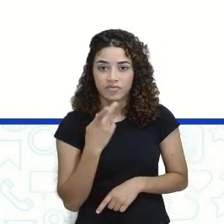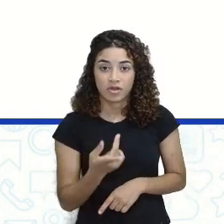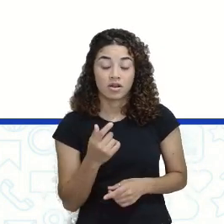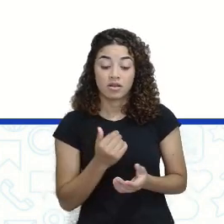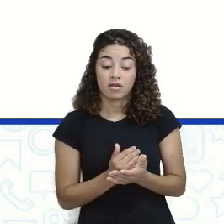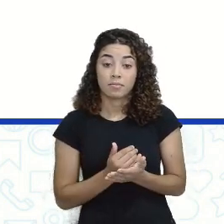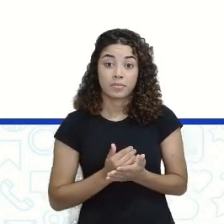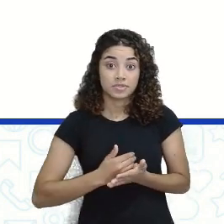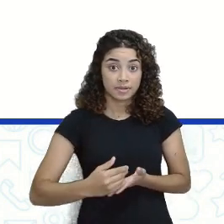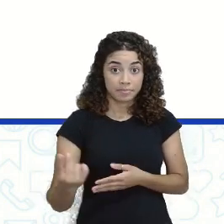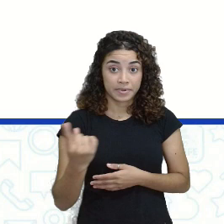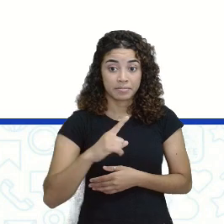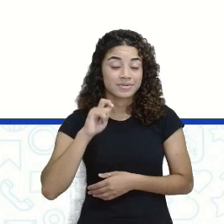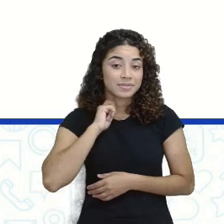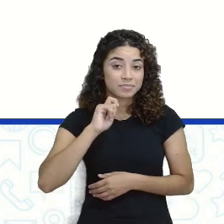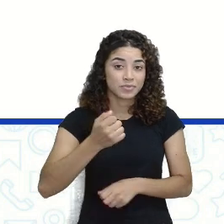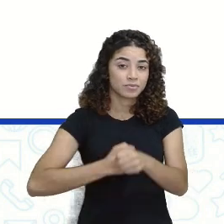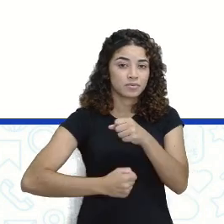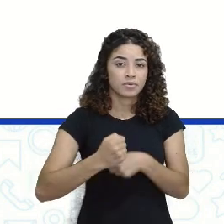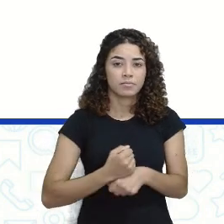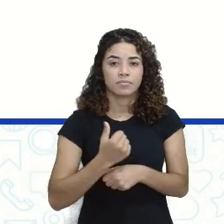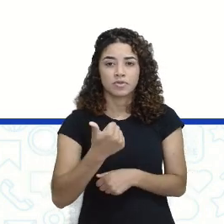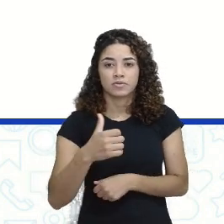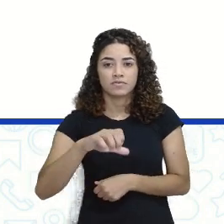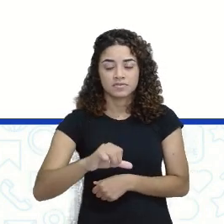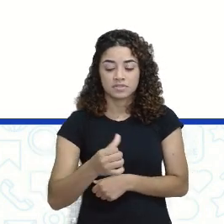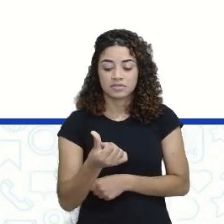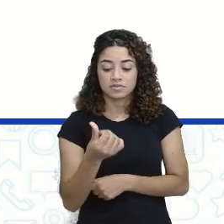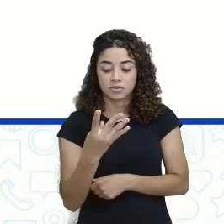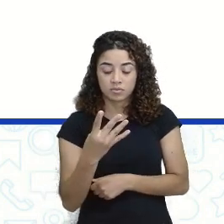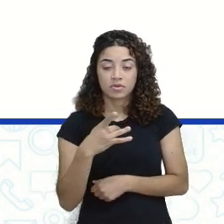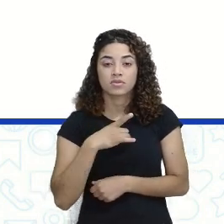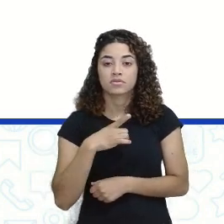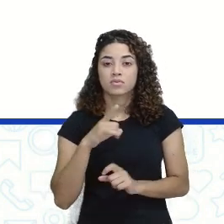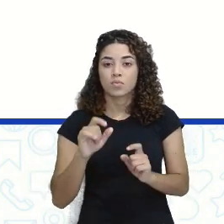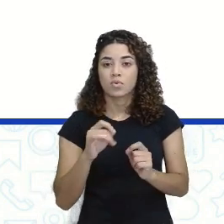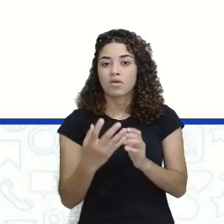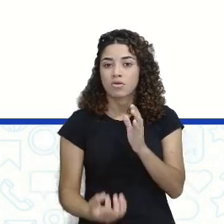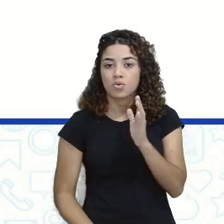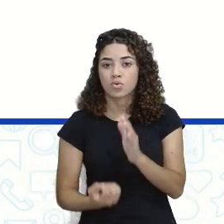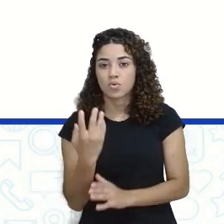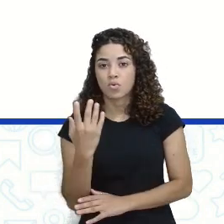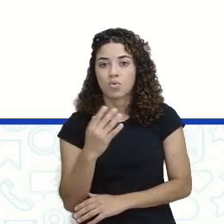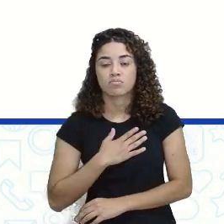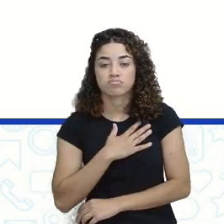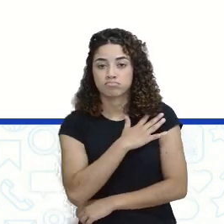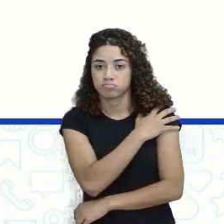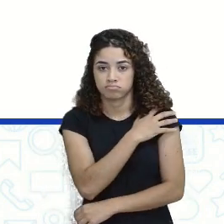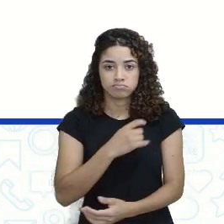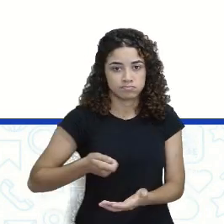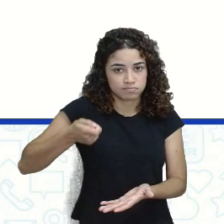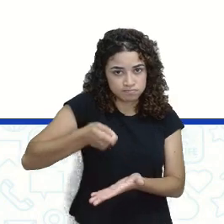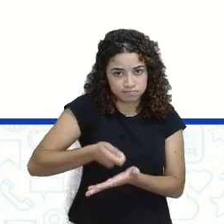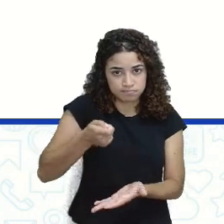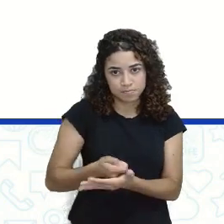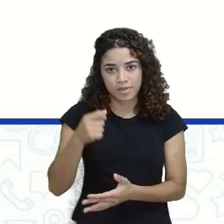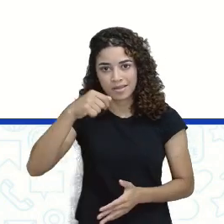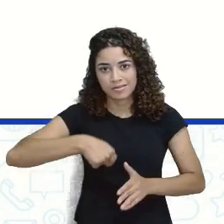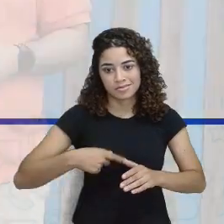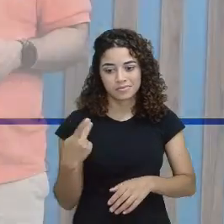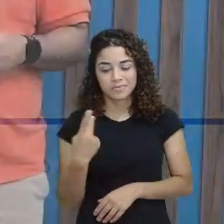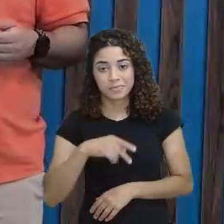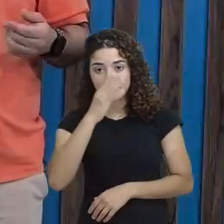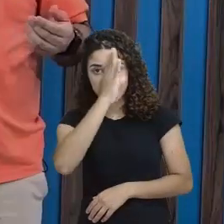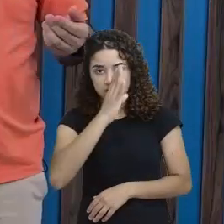de abril de 1964, a gente teve a instalação de um regime ditatorial aqui no